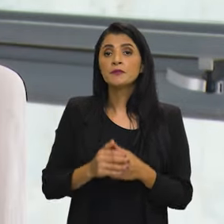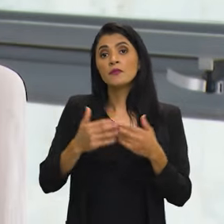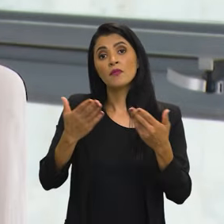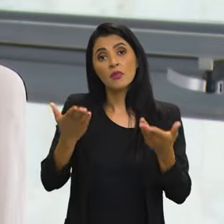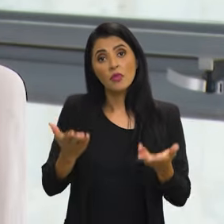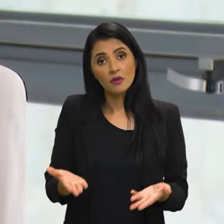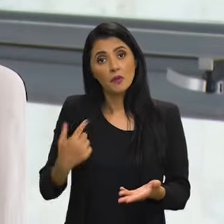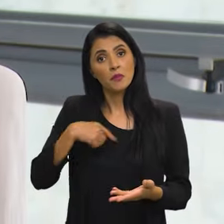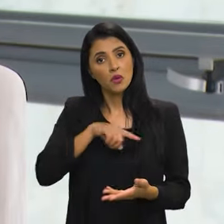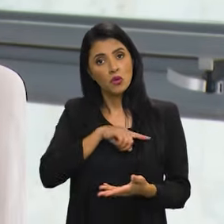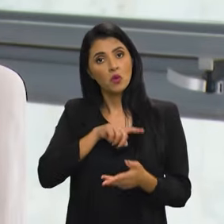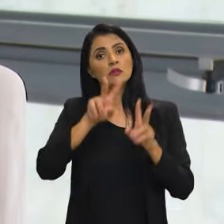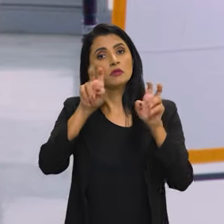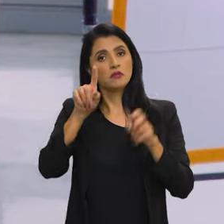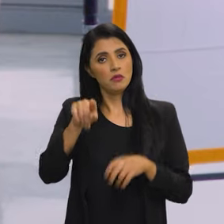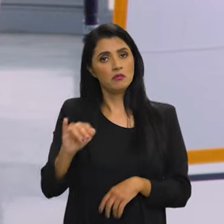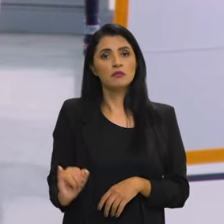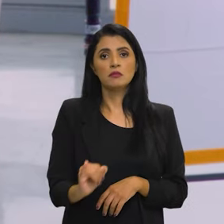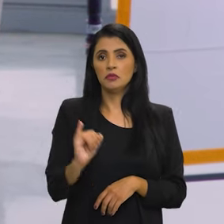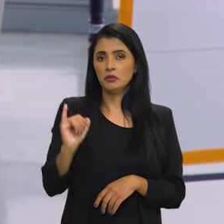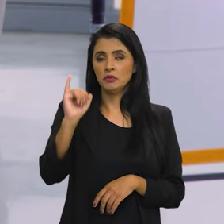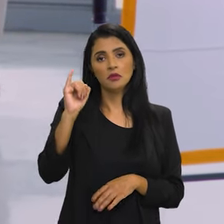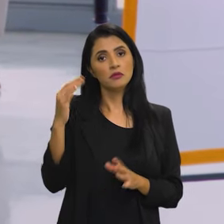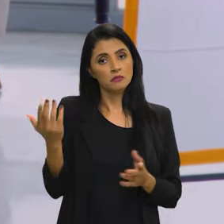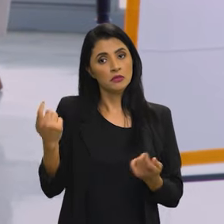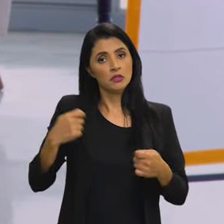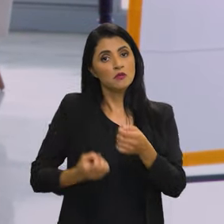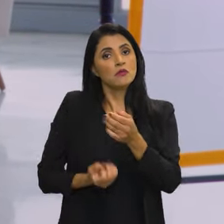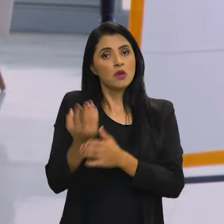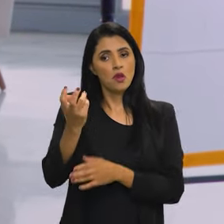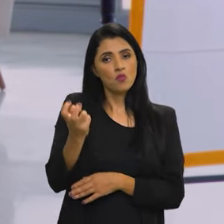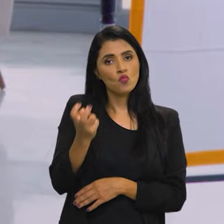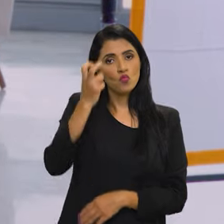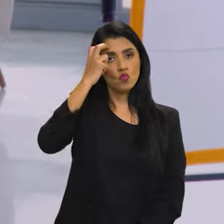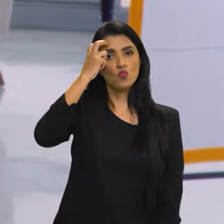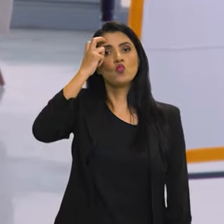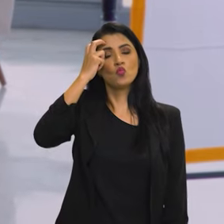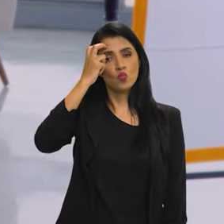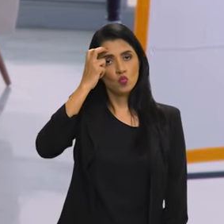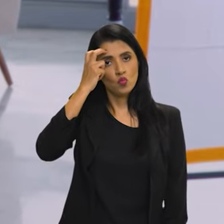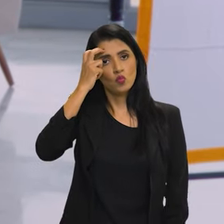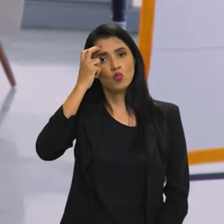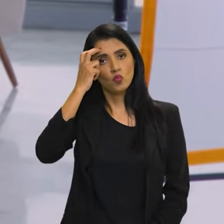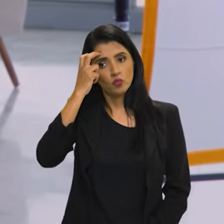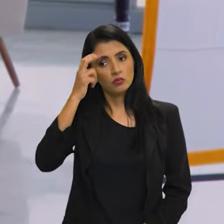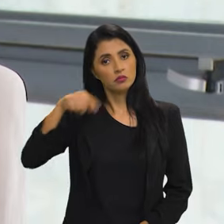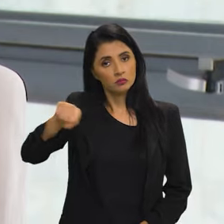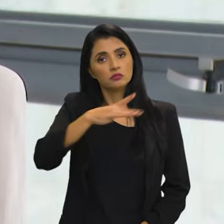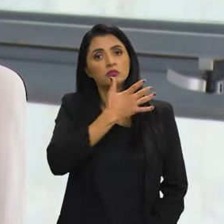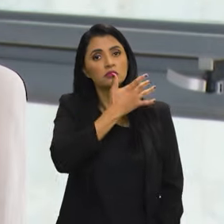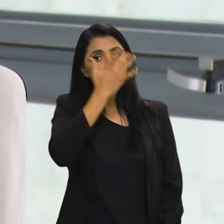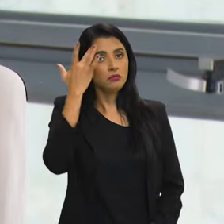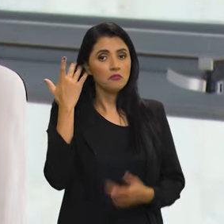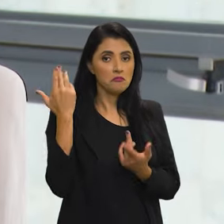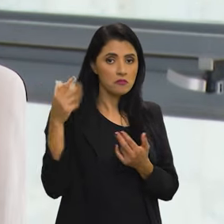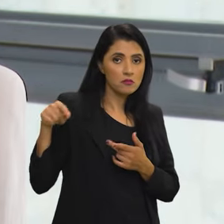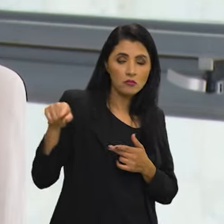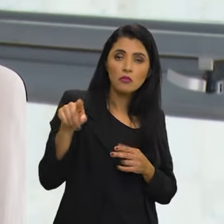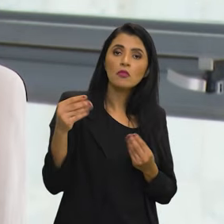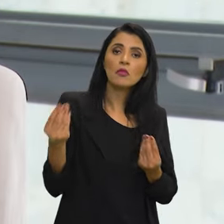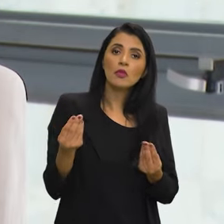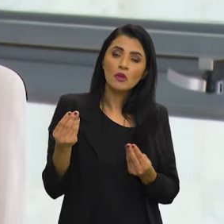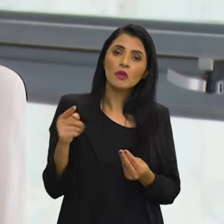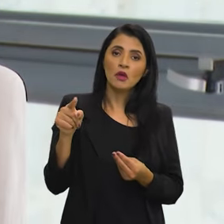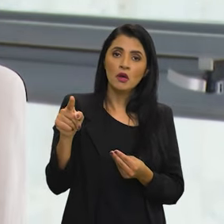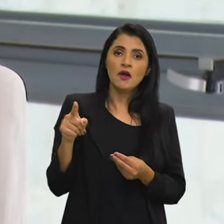então para nós esse tema é tema muito importante quer dizer nós precisamos criar uma cultura as pessoas assim